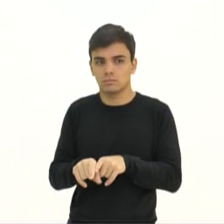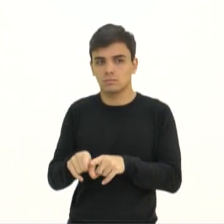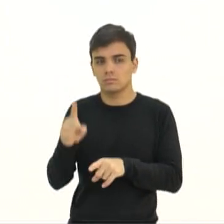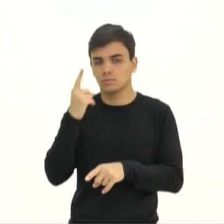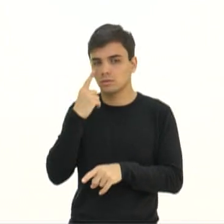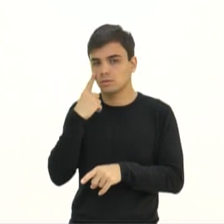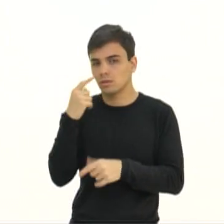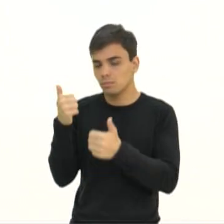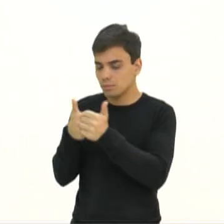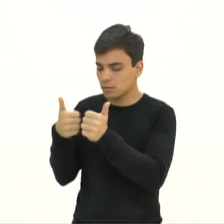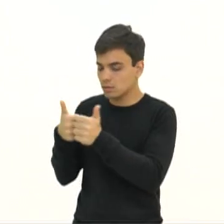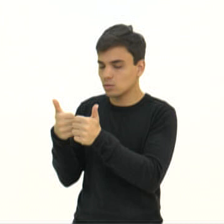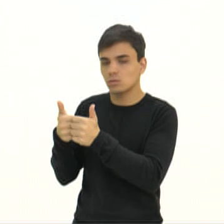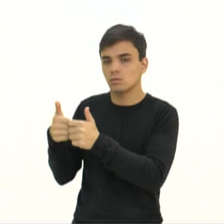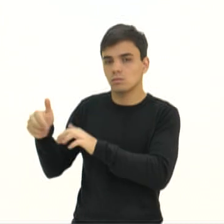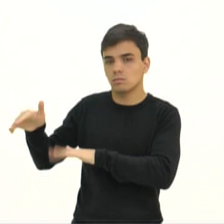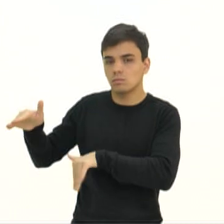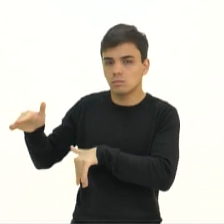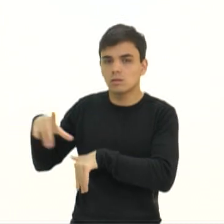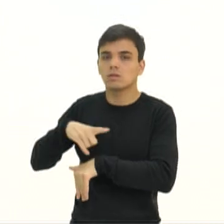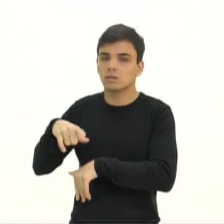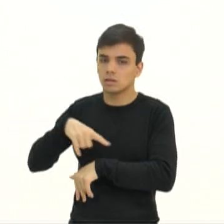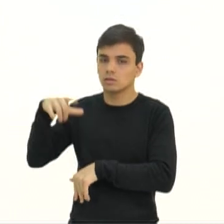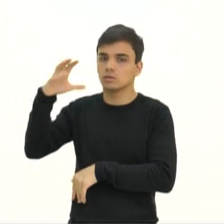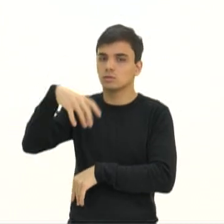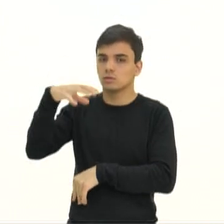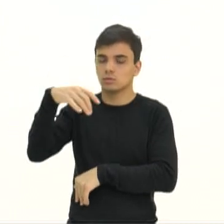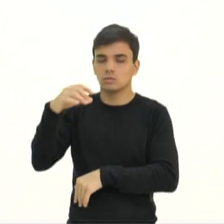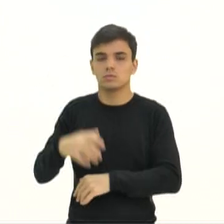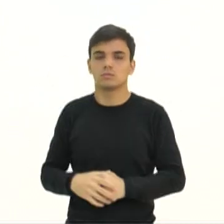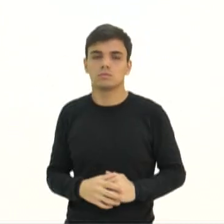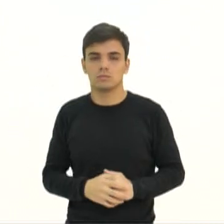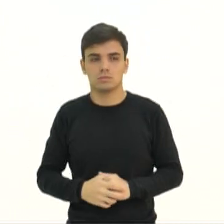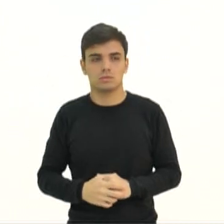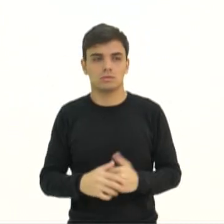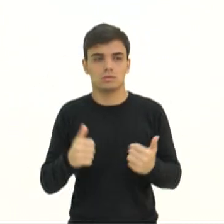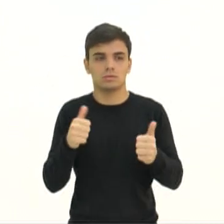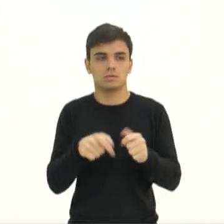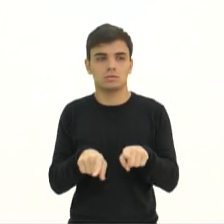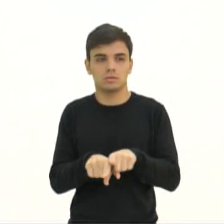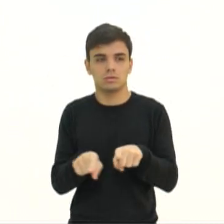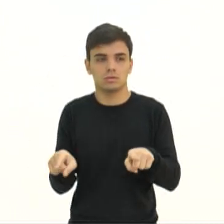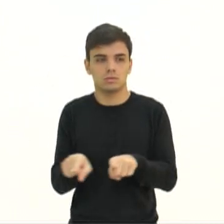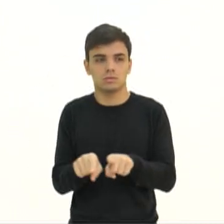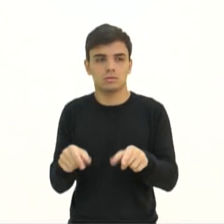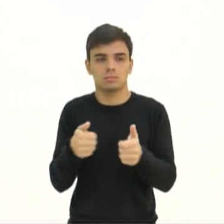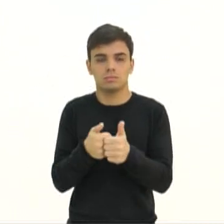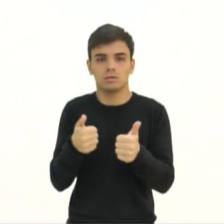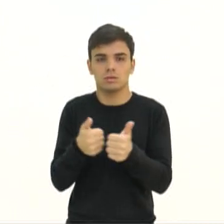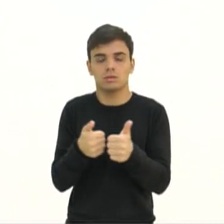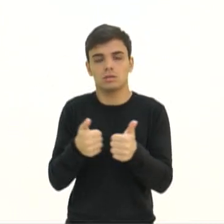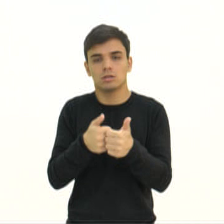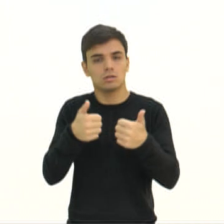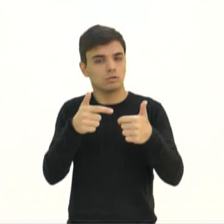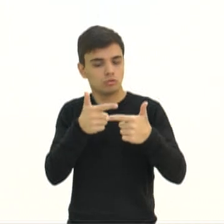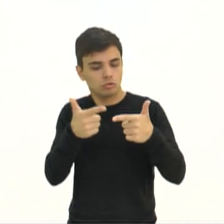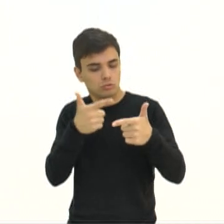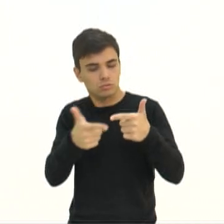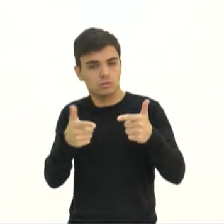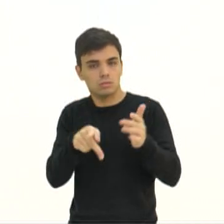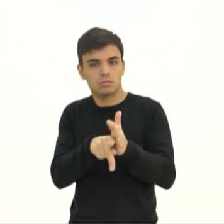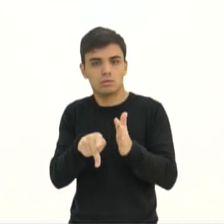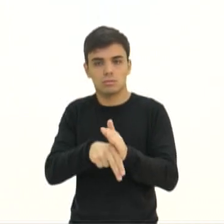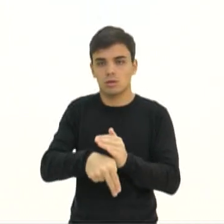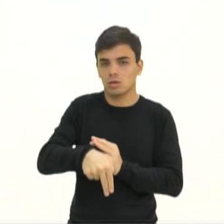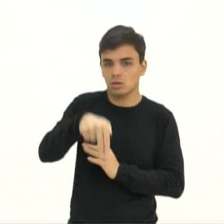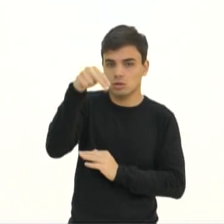mais litorânea, que é chuvosa, e ali já próximo da divisa com a região norte, né, que